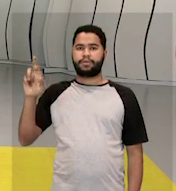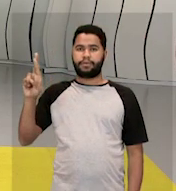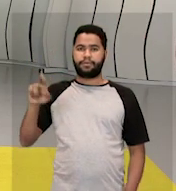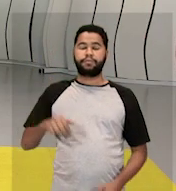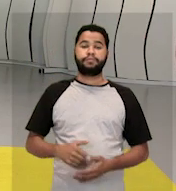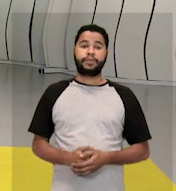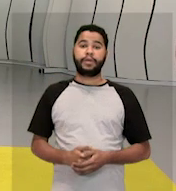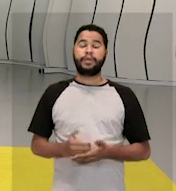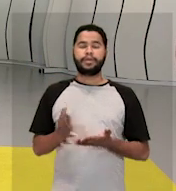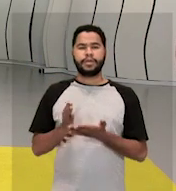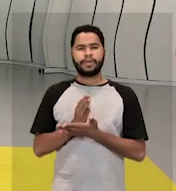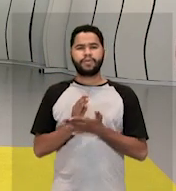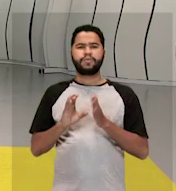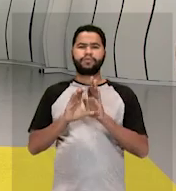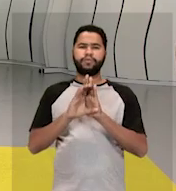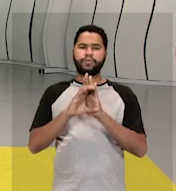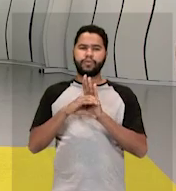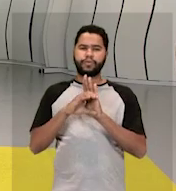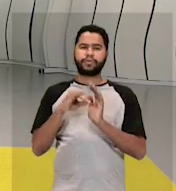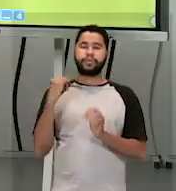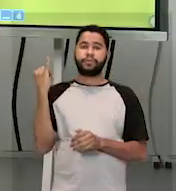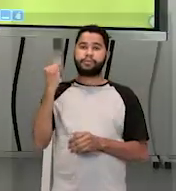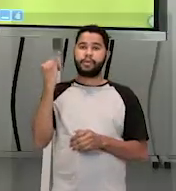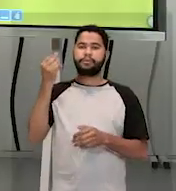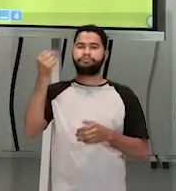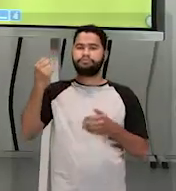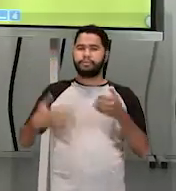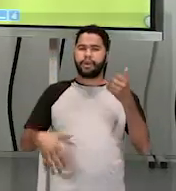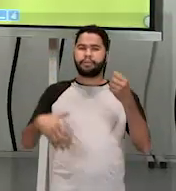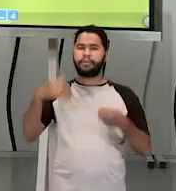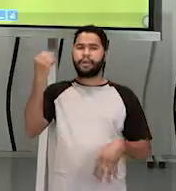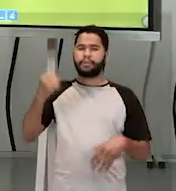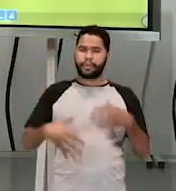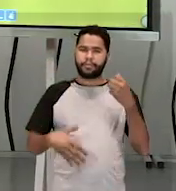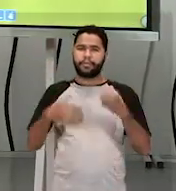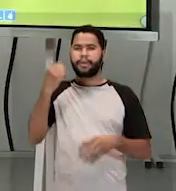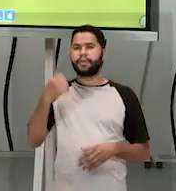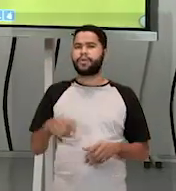Existem conceitos importantes que precisam ser tratados nesse